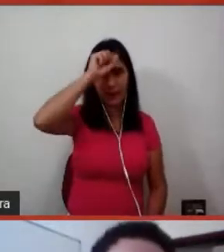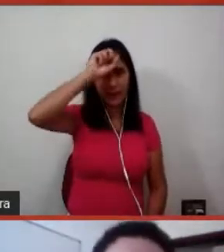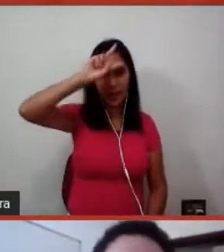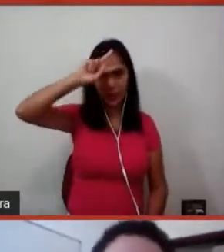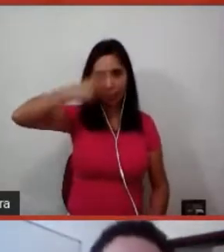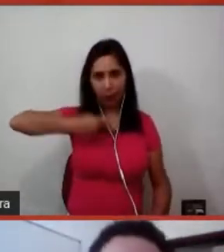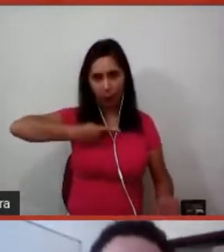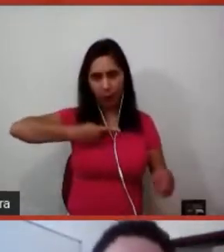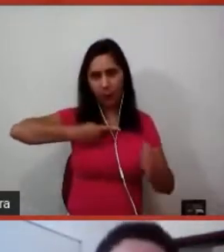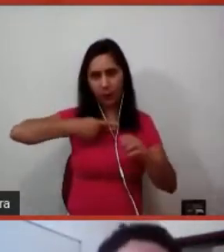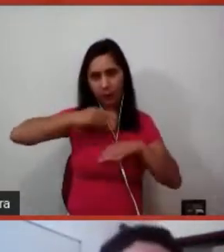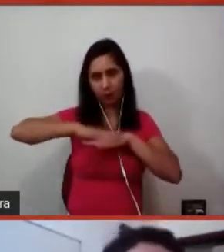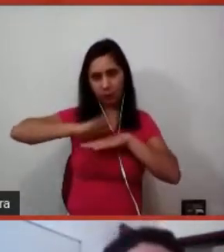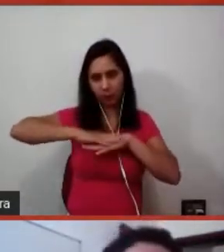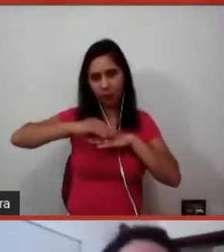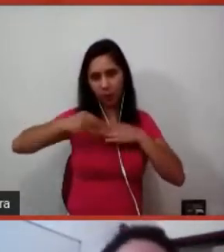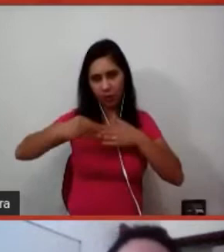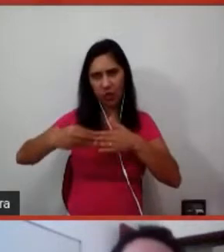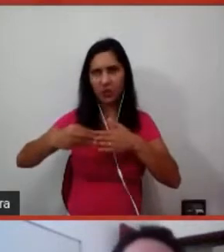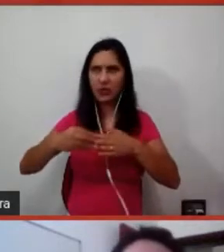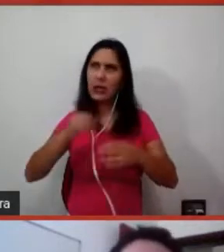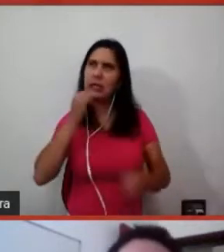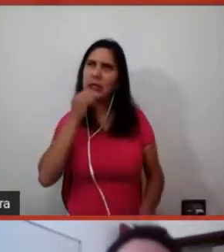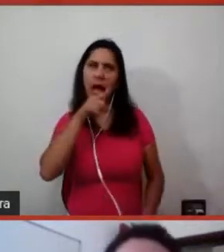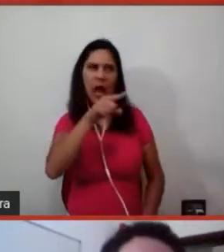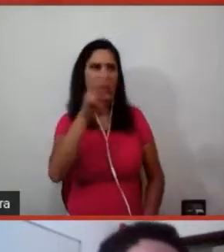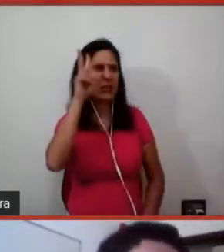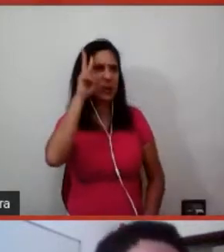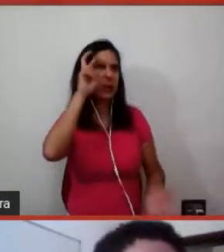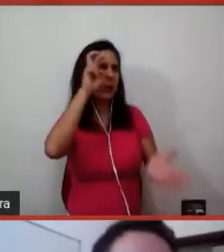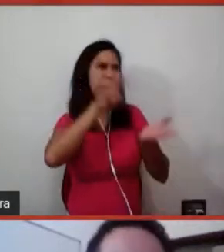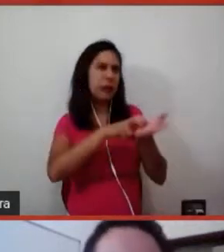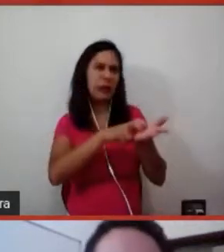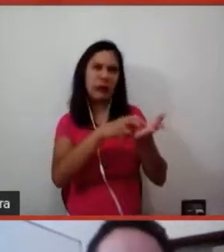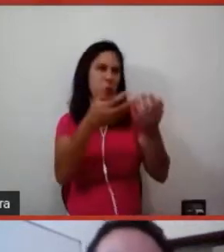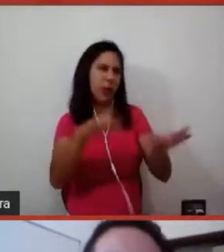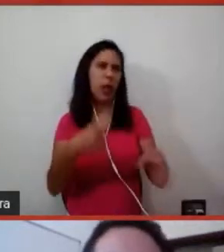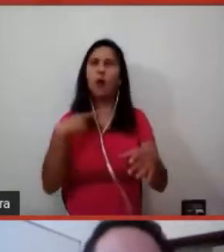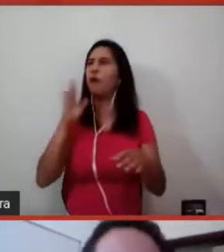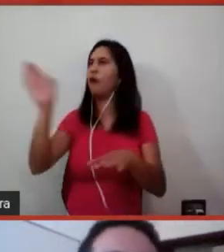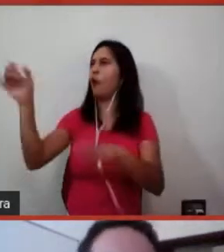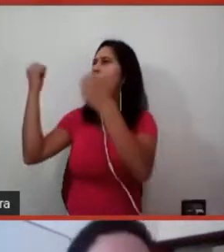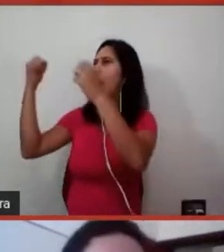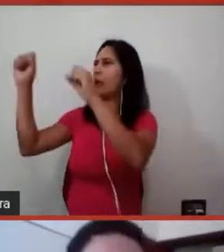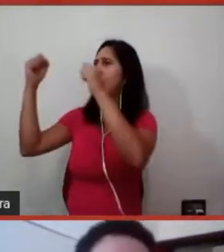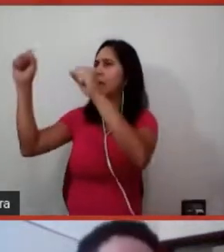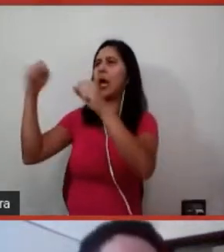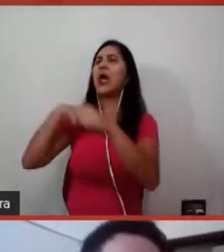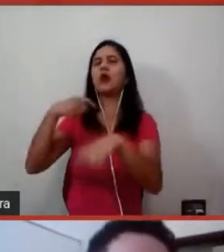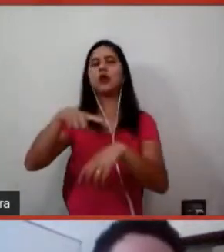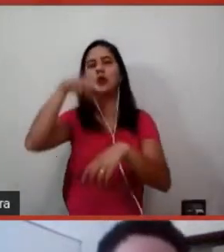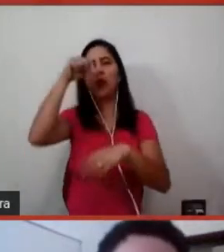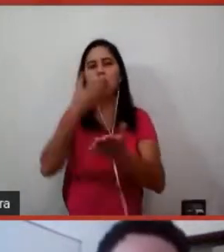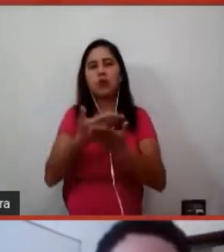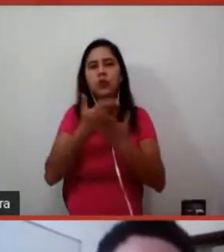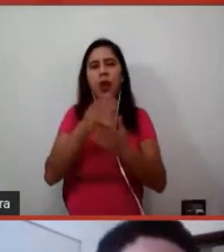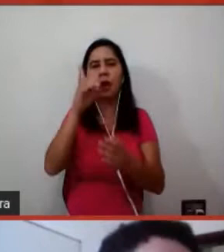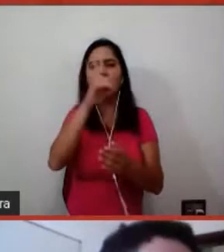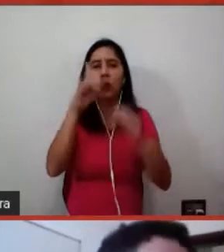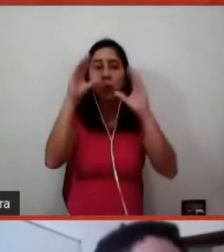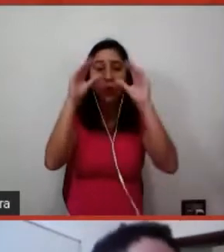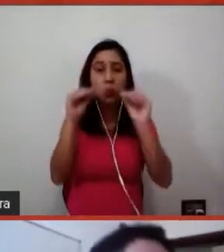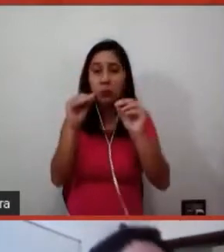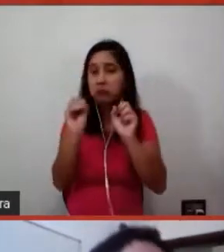obviamente, não quero fazer na segunda-feira de manhã. Segunda-feira de manhã eu vou para a academia, eu vou fazer no domingo à noite. Sem problemas, né?